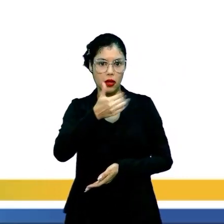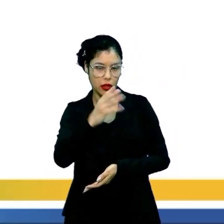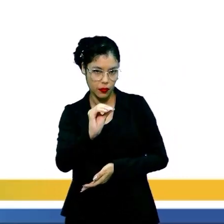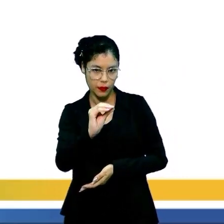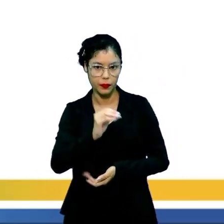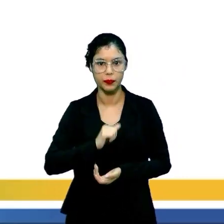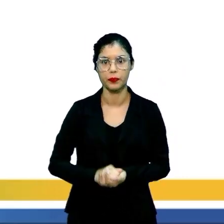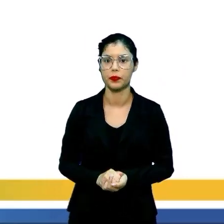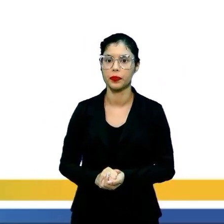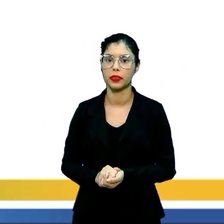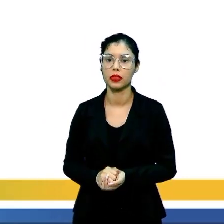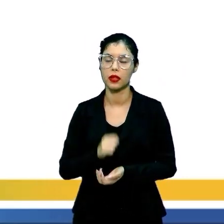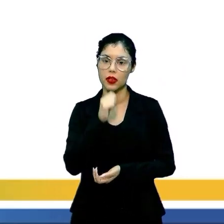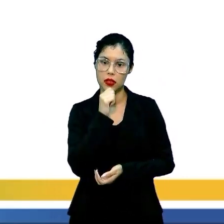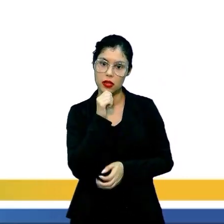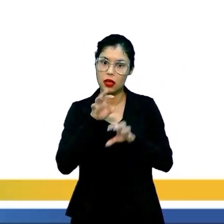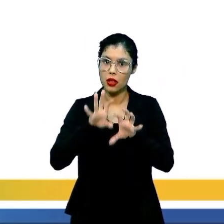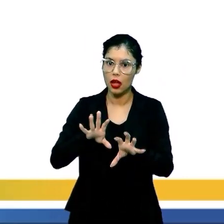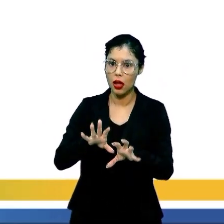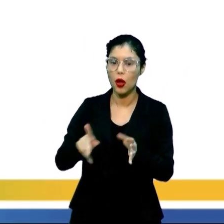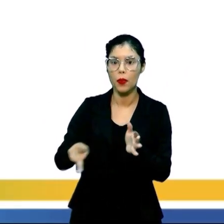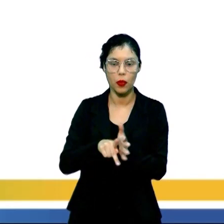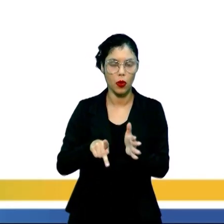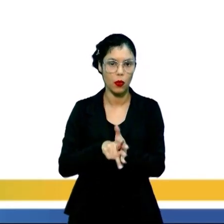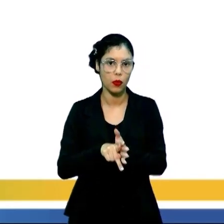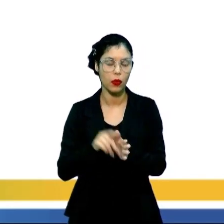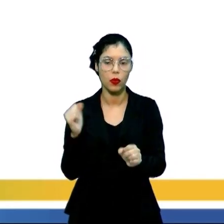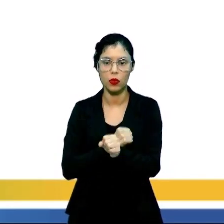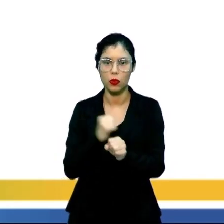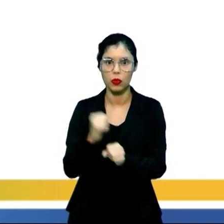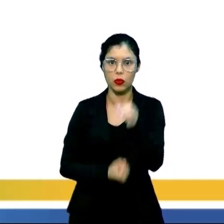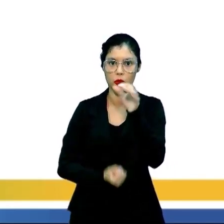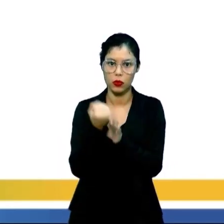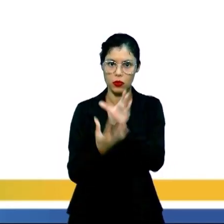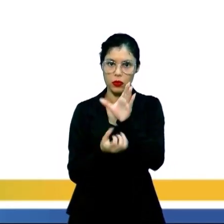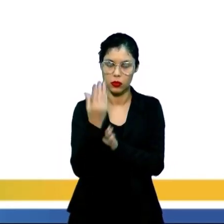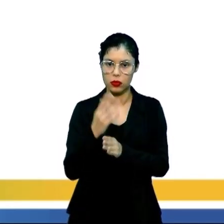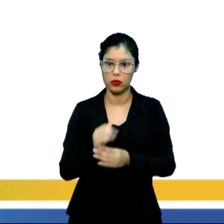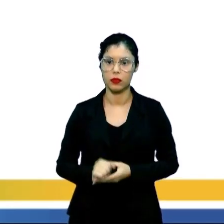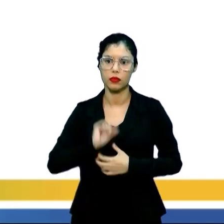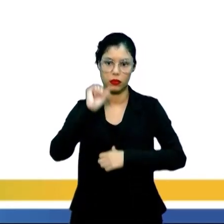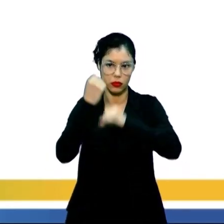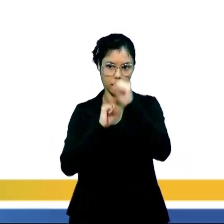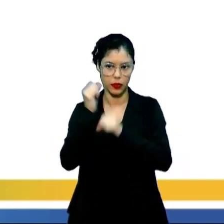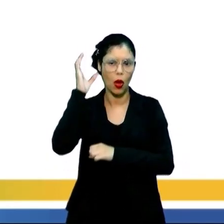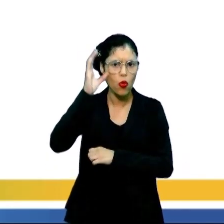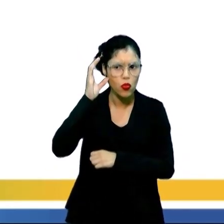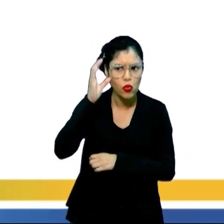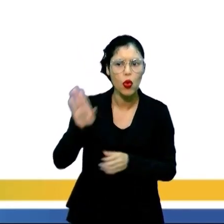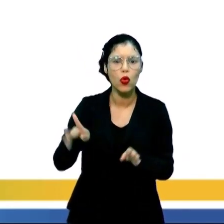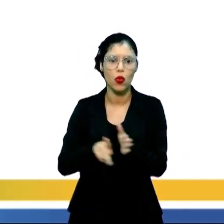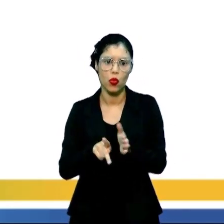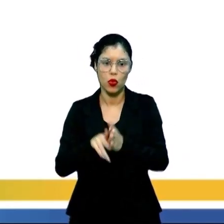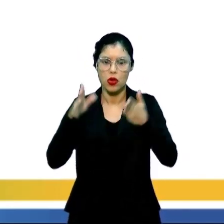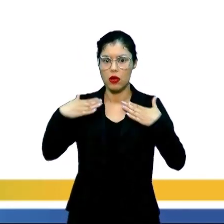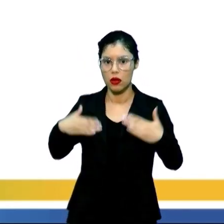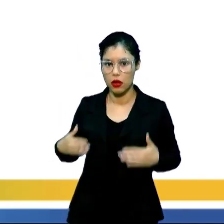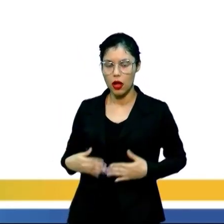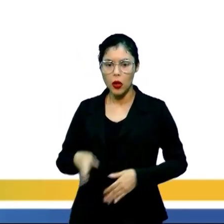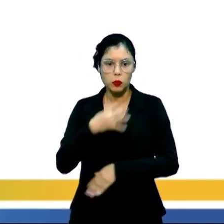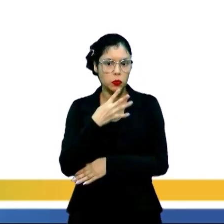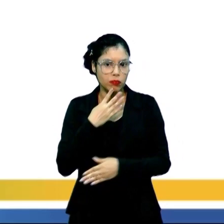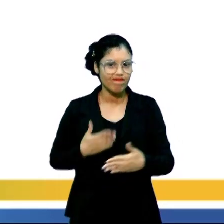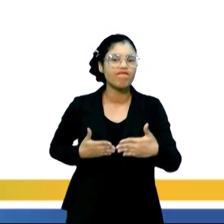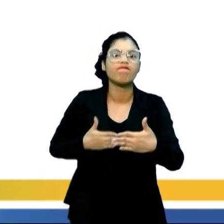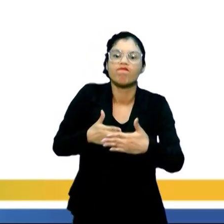programa P10, pré-estabelecido pelo fabricante. Consciente da sua condição física, a pessoa conhece